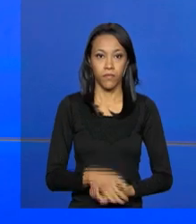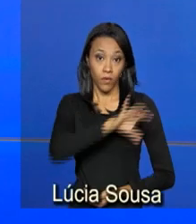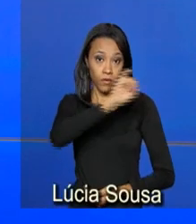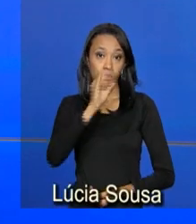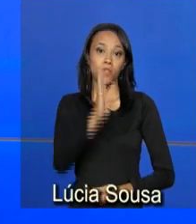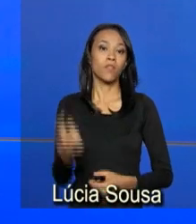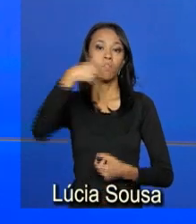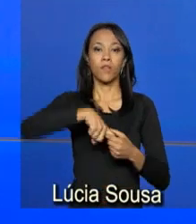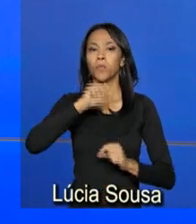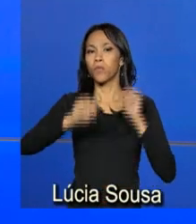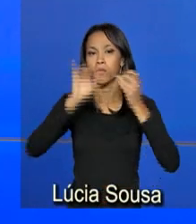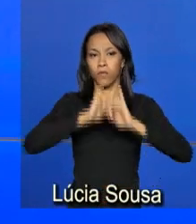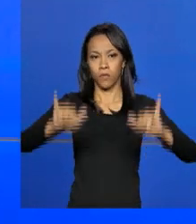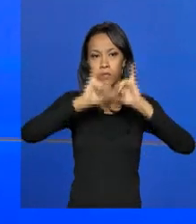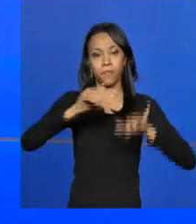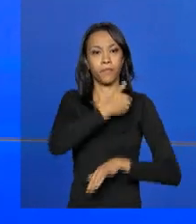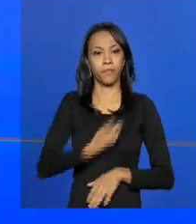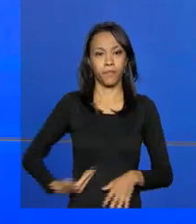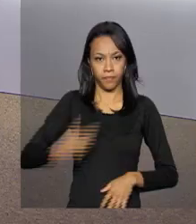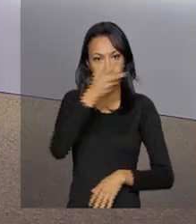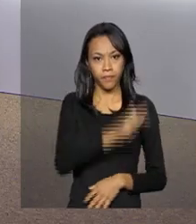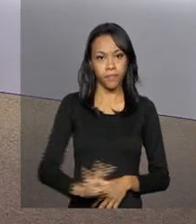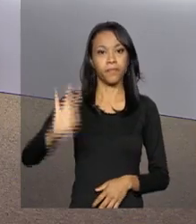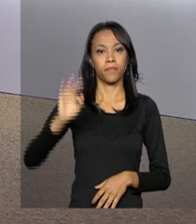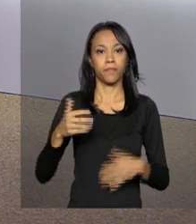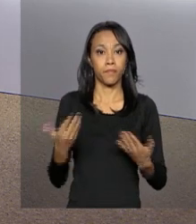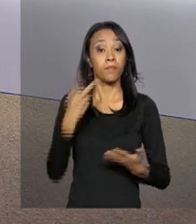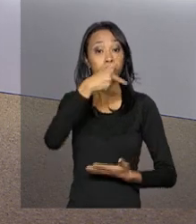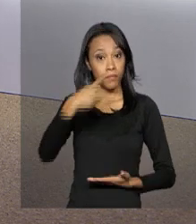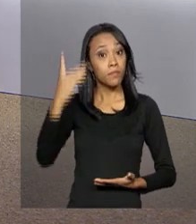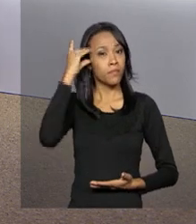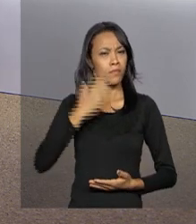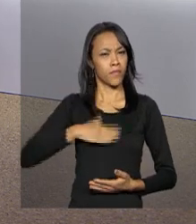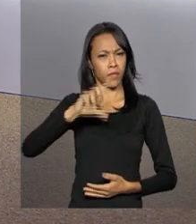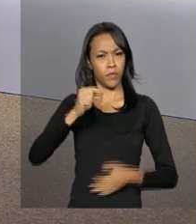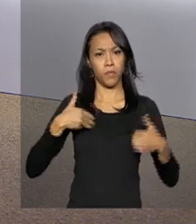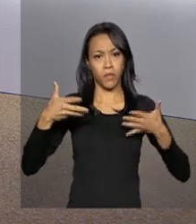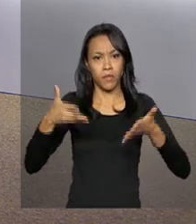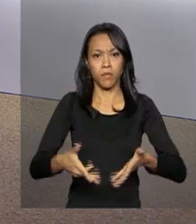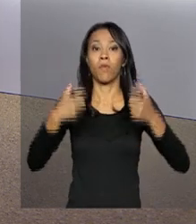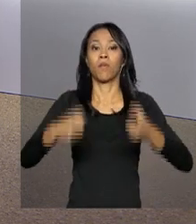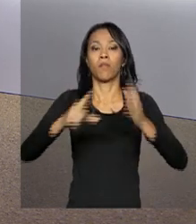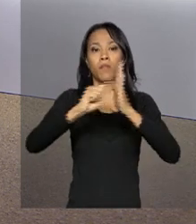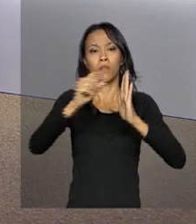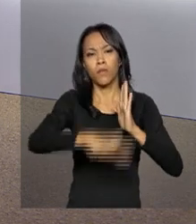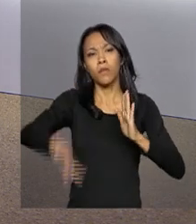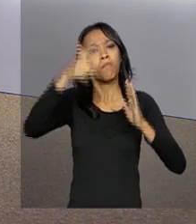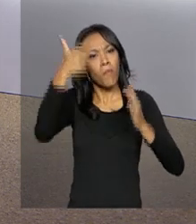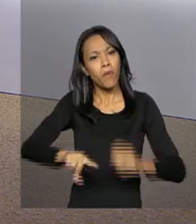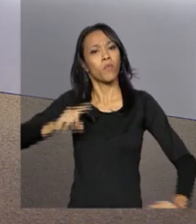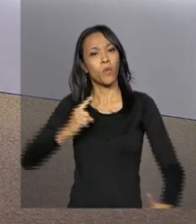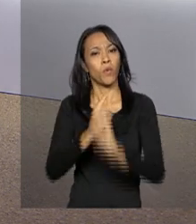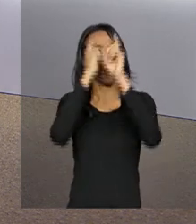Olá Voltamos com as últimas notícias do governo federal a presidenta Dilma Rousseff participa daqui a pouco no Palácio do Planalto de mais um encontro em